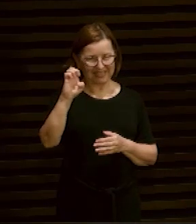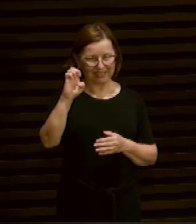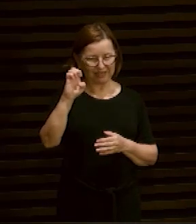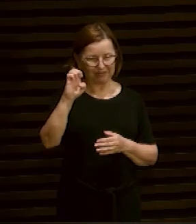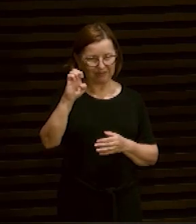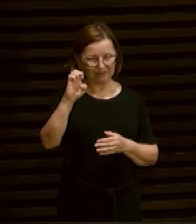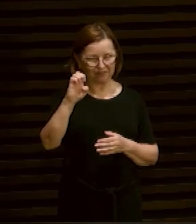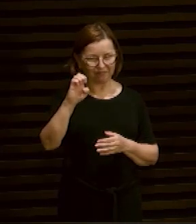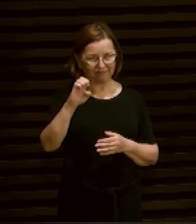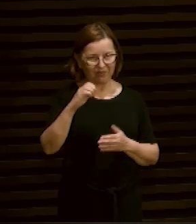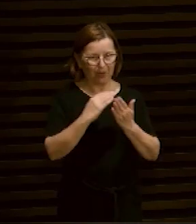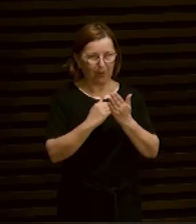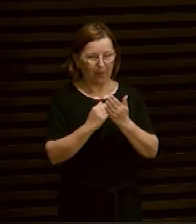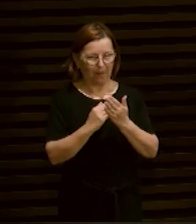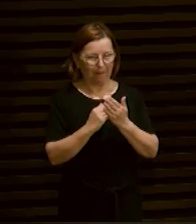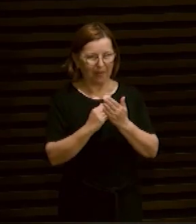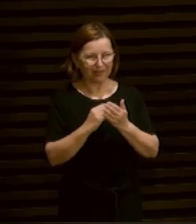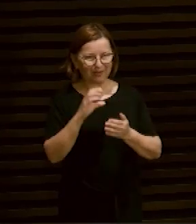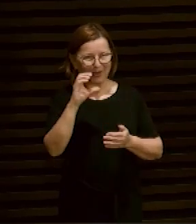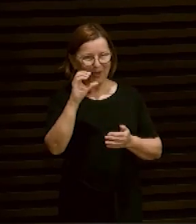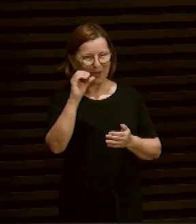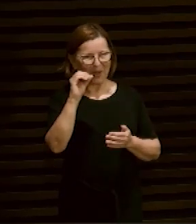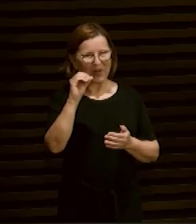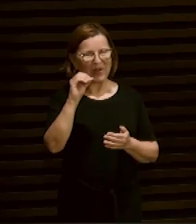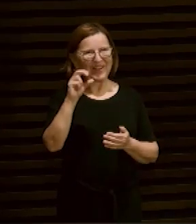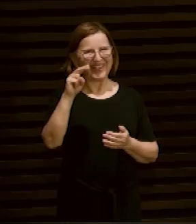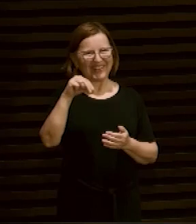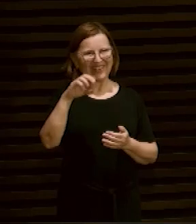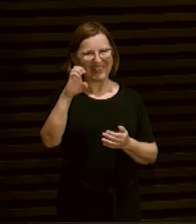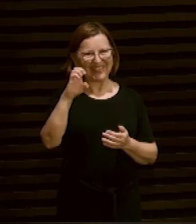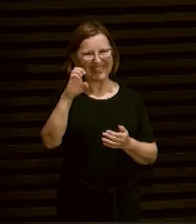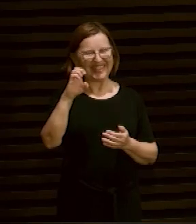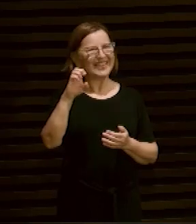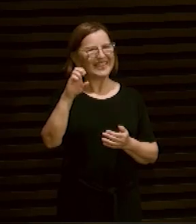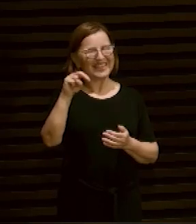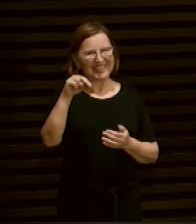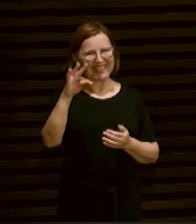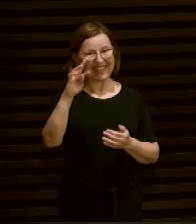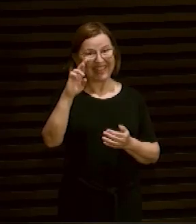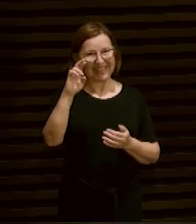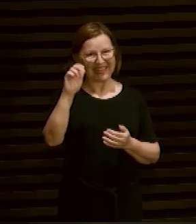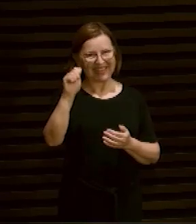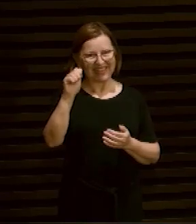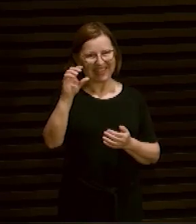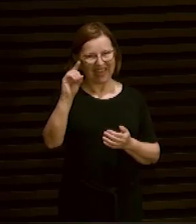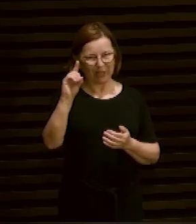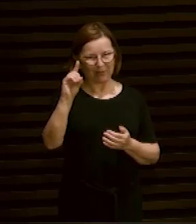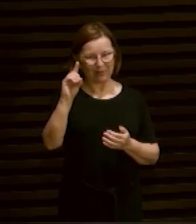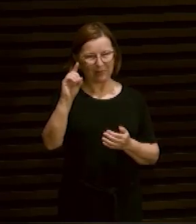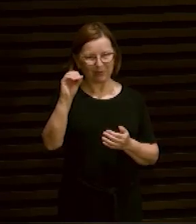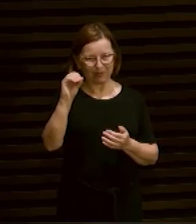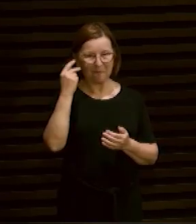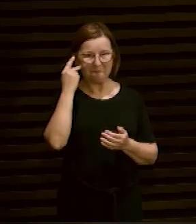concentrado para o mais concentrado. Pois é, A coisa passa do mais concentrado para o